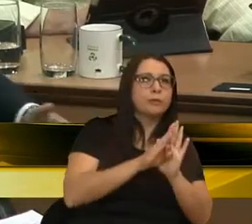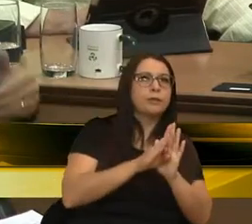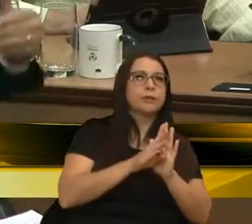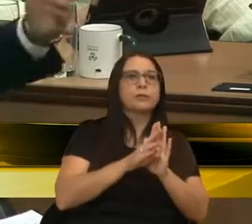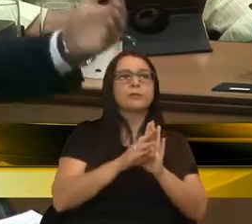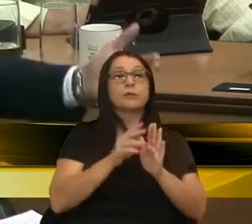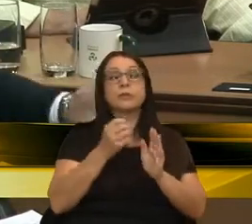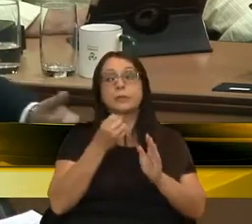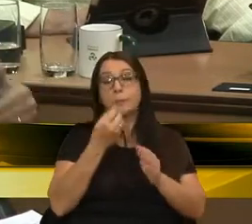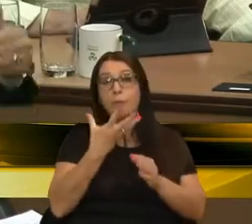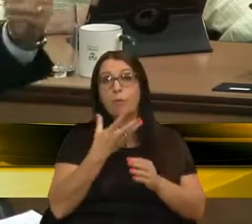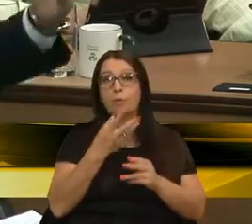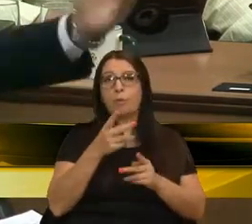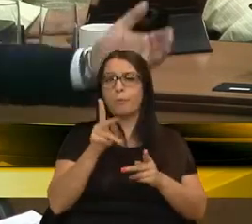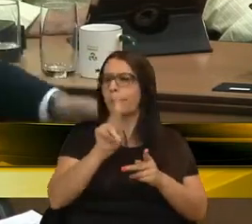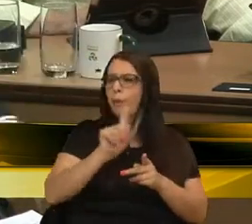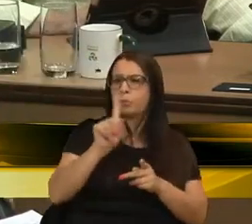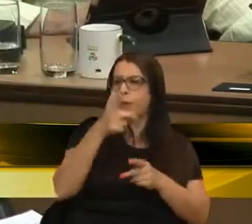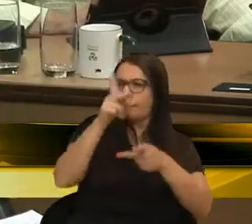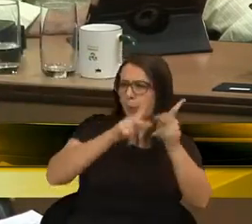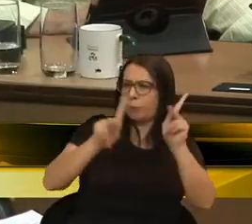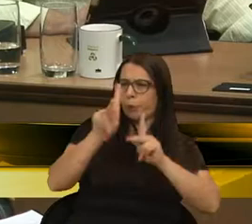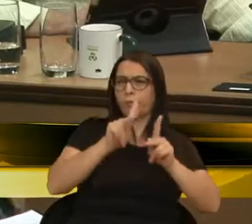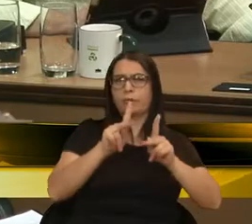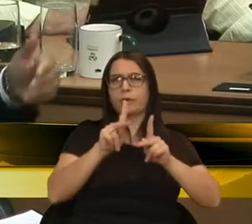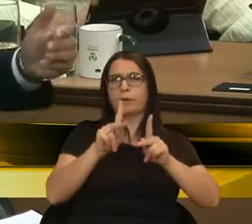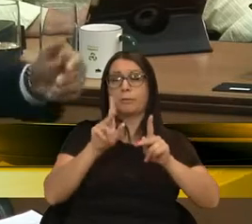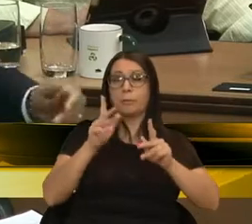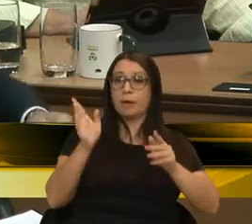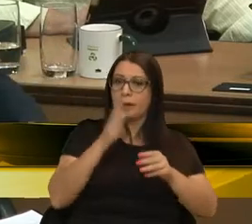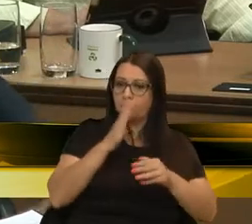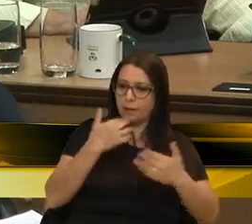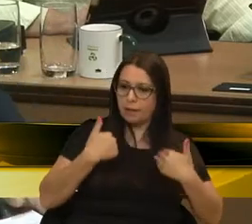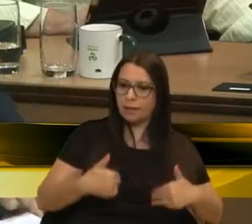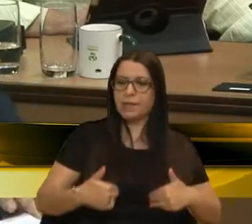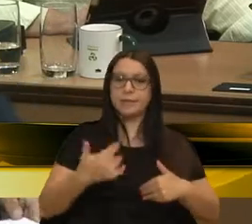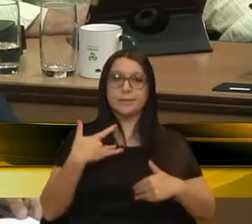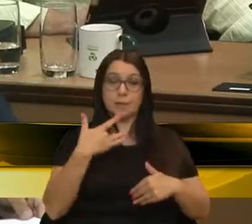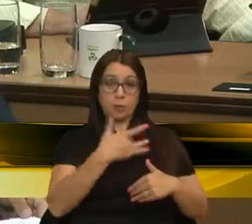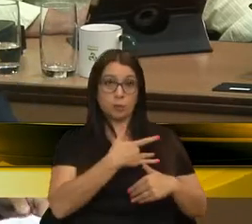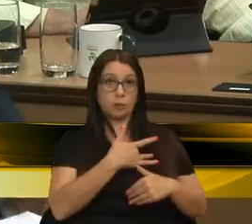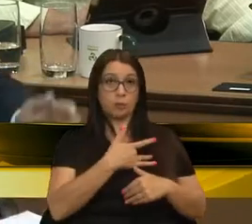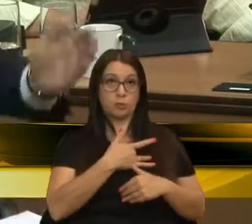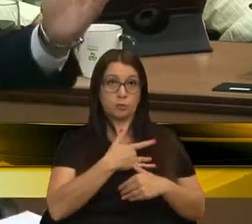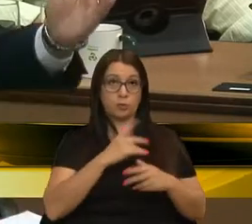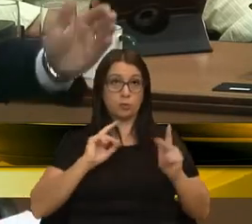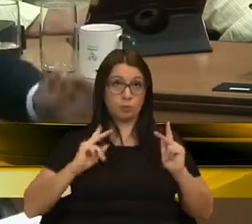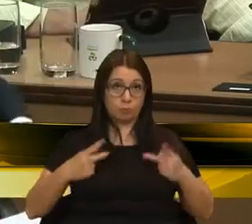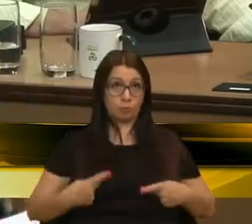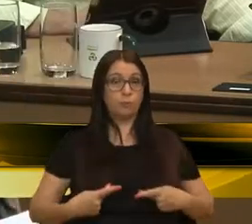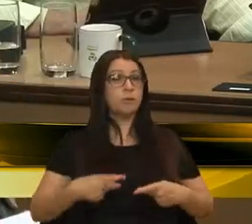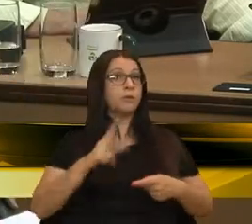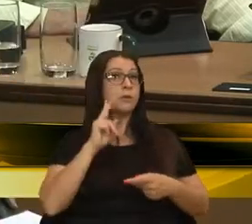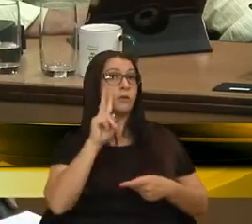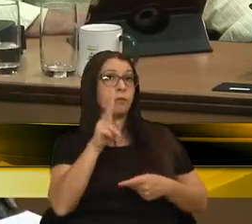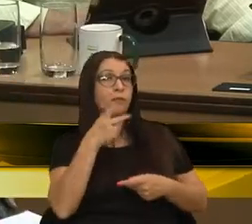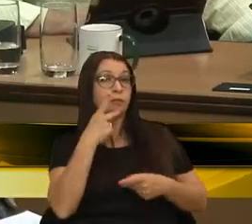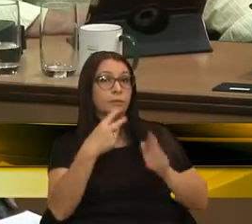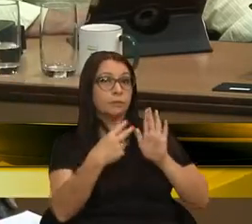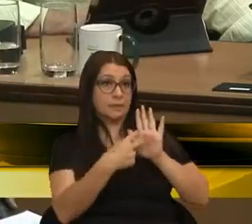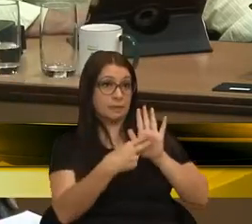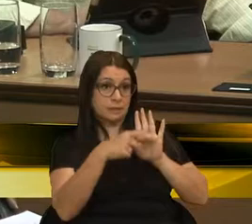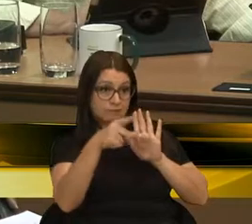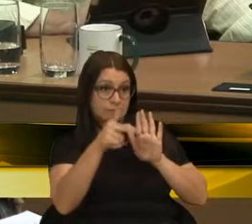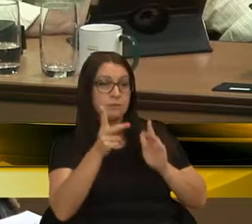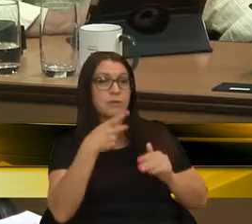poluição, pela agilidade, pela saúde do corpo humano, né, trazendo benefícios para a saúde. Agora, prestava atenção na fala do vereador